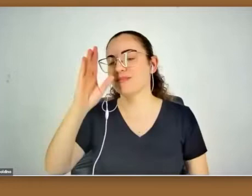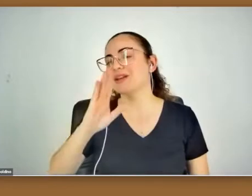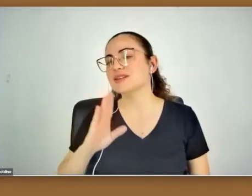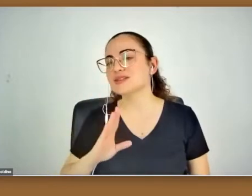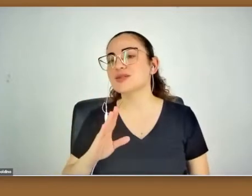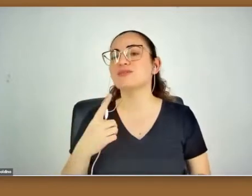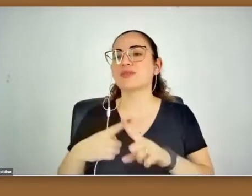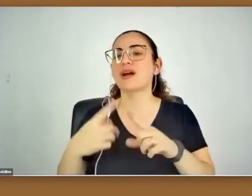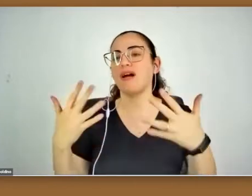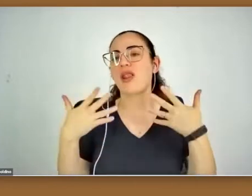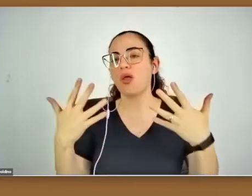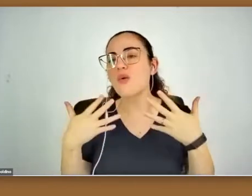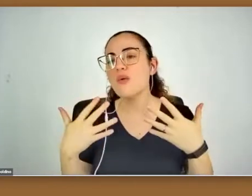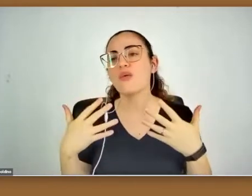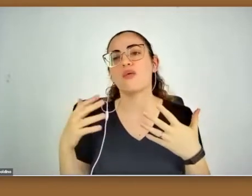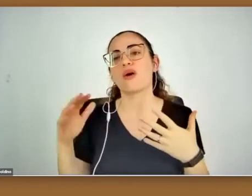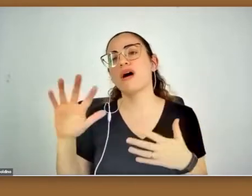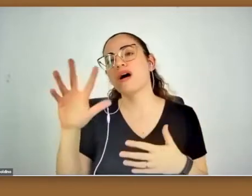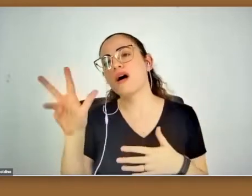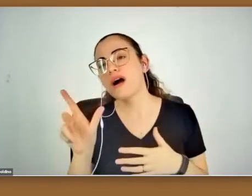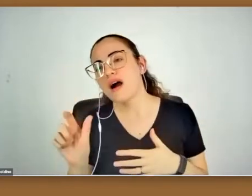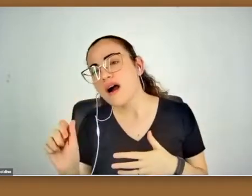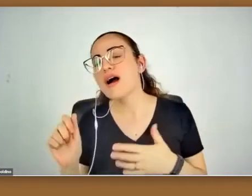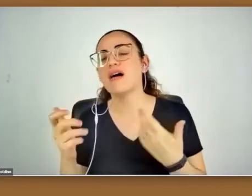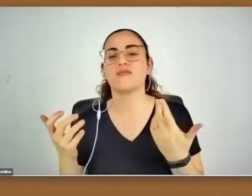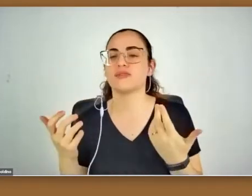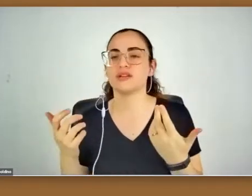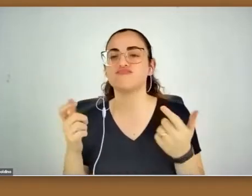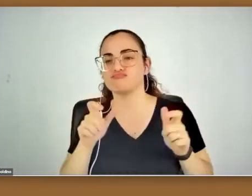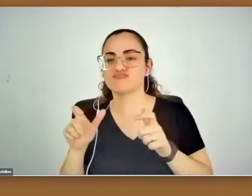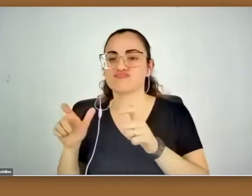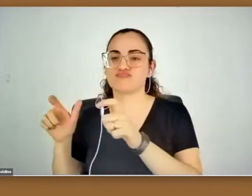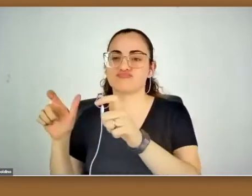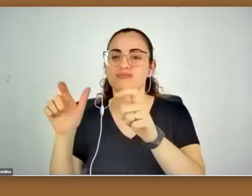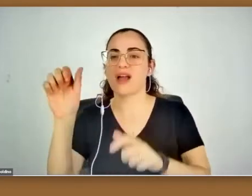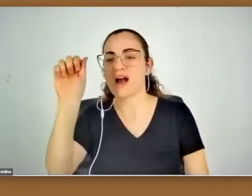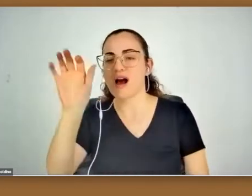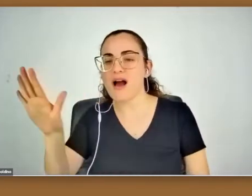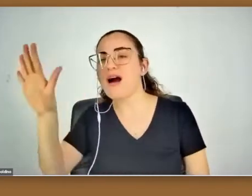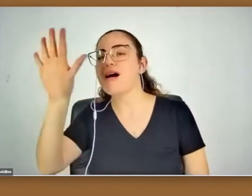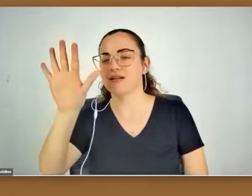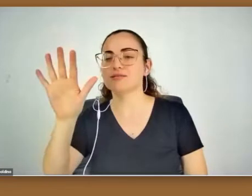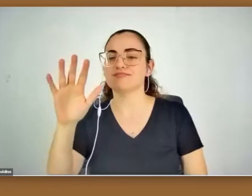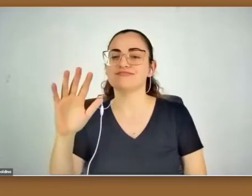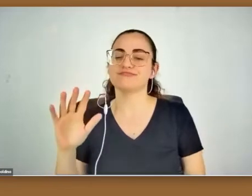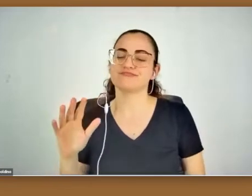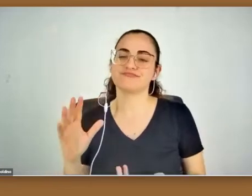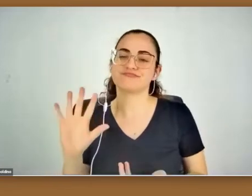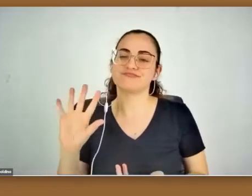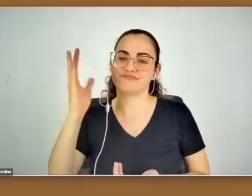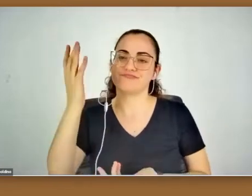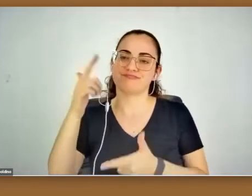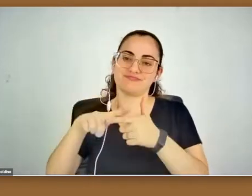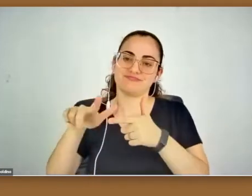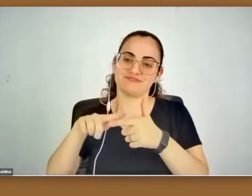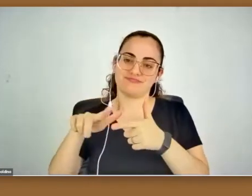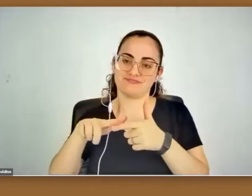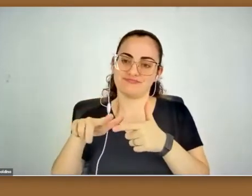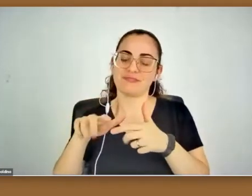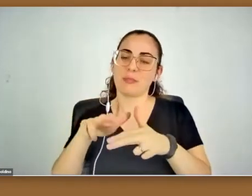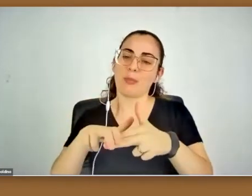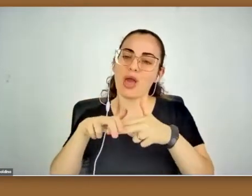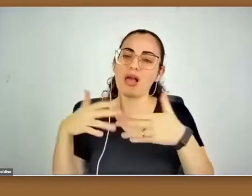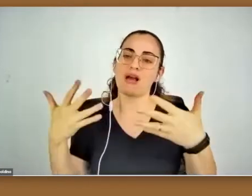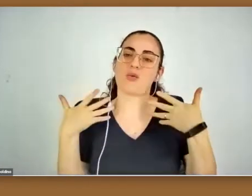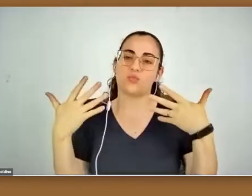da África, do Sudeste Asiático, a gente consegue observar bastante, e aí em